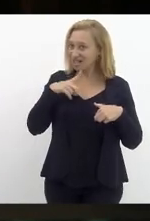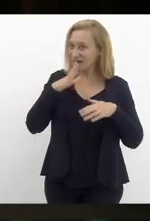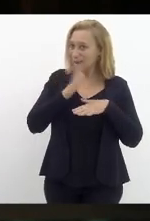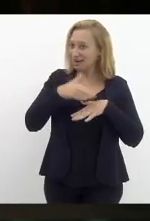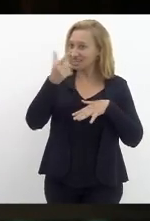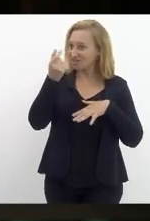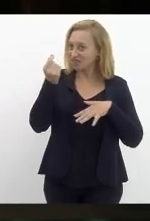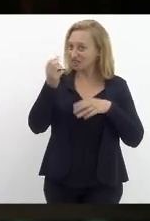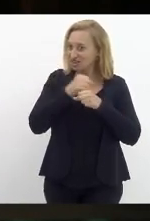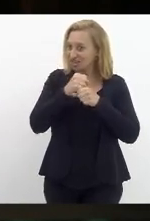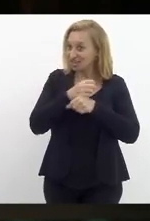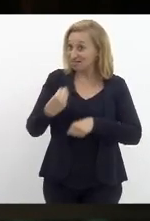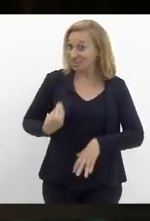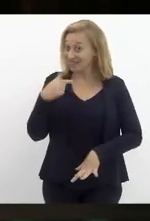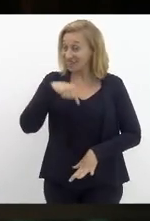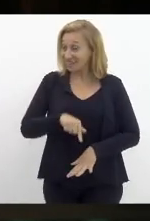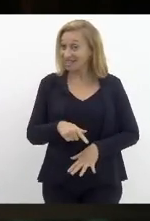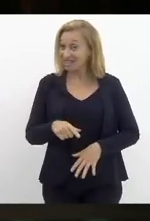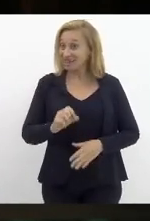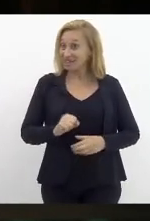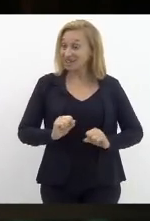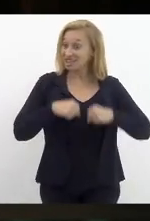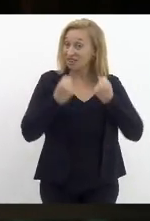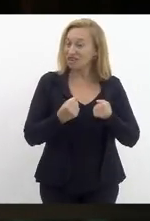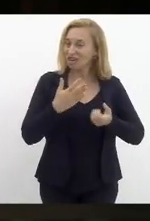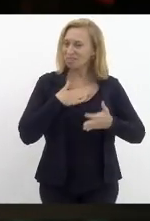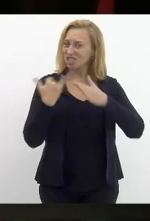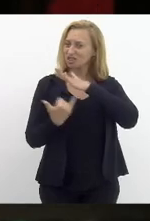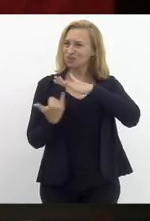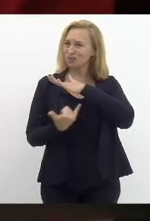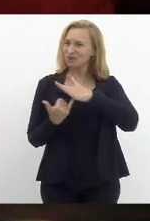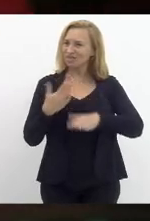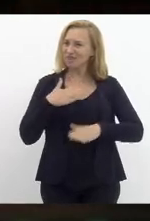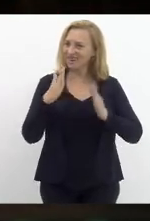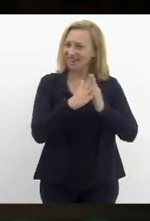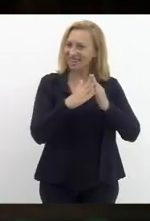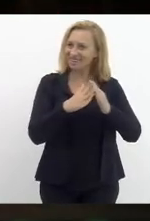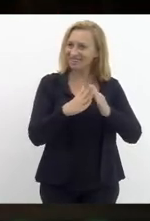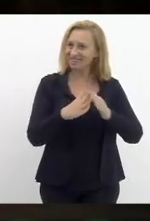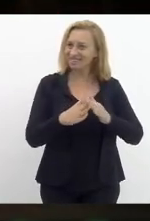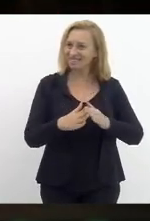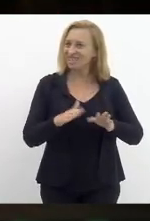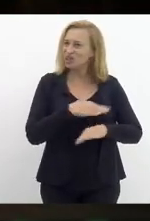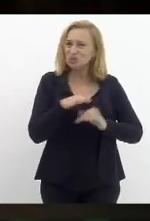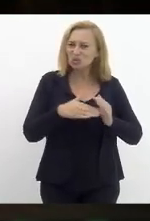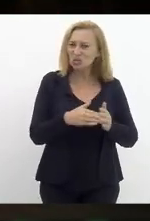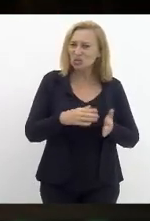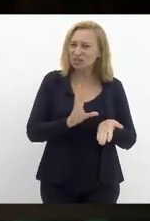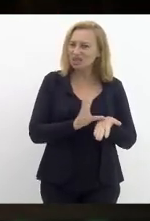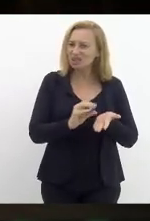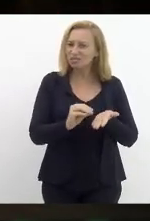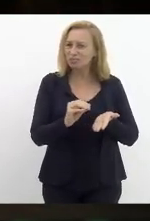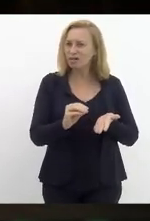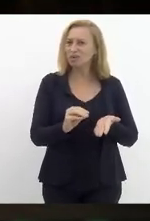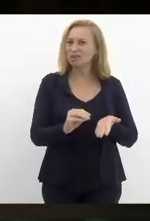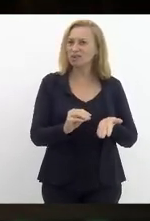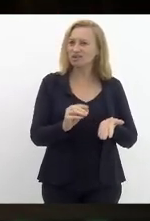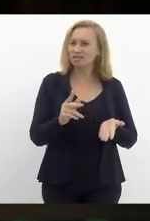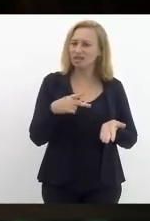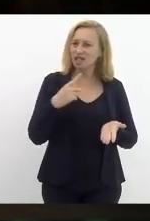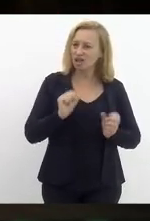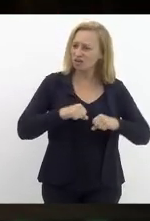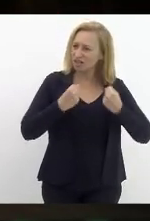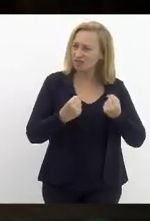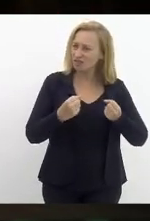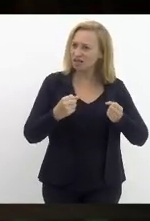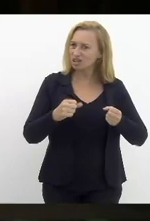20 anos para eu poder estar aqui e defender a minha instituição e a minha casa. Mas de todas as pautas classistas que eu defendi